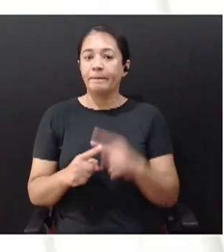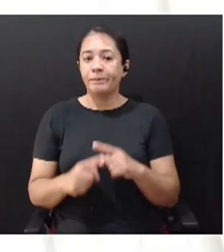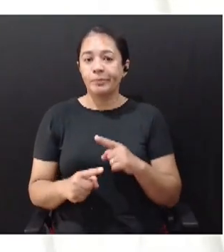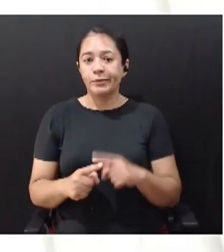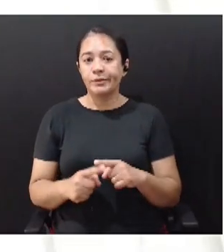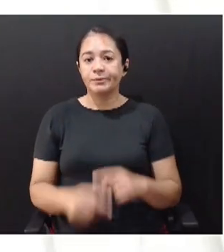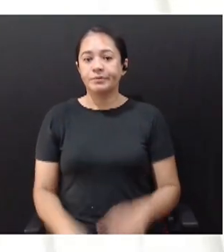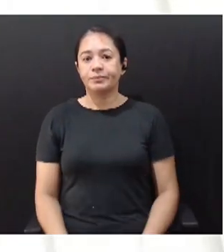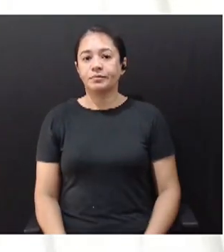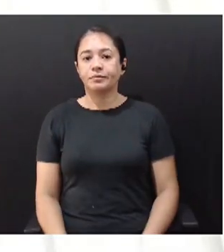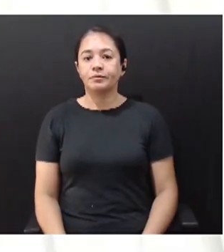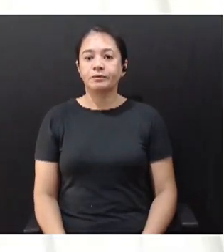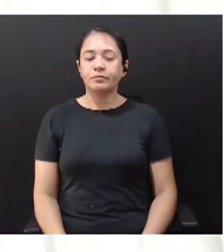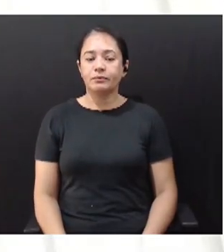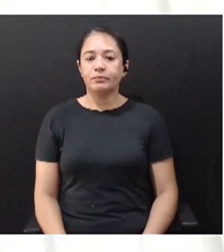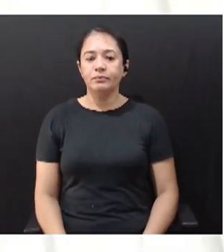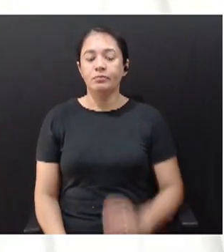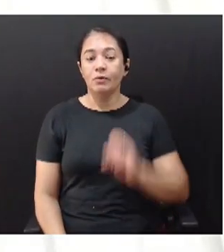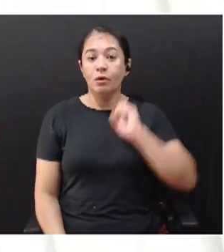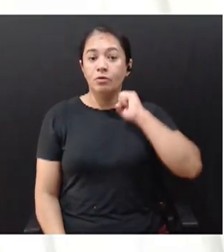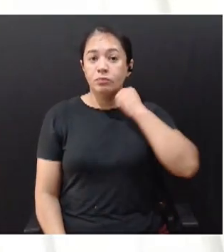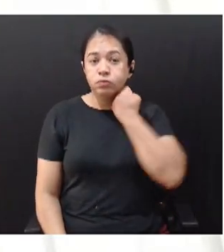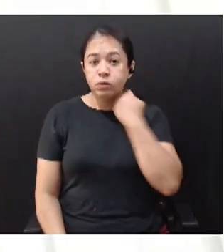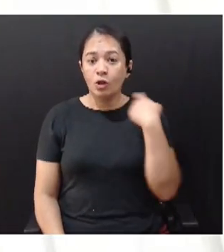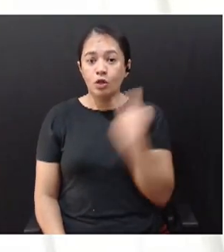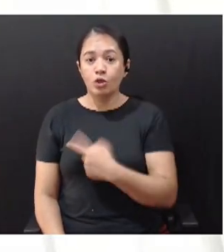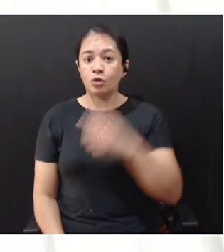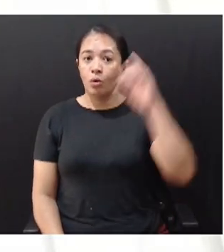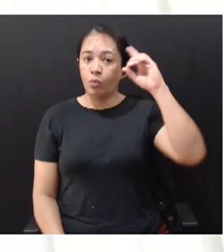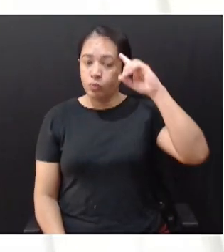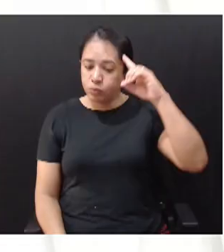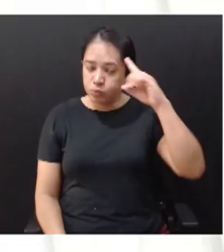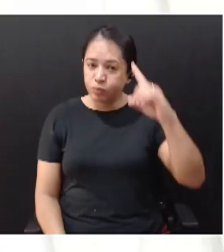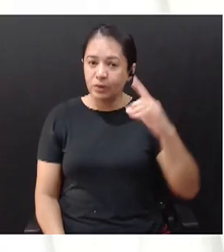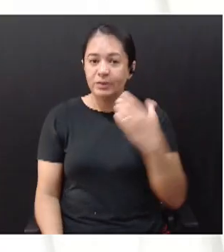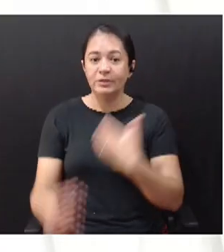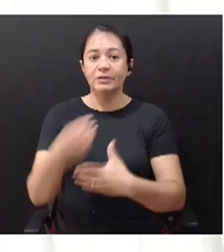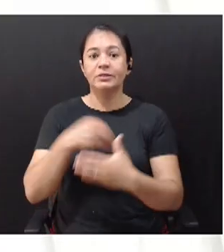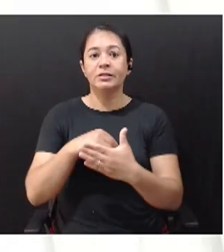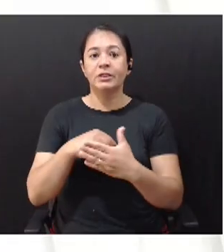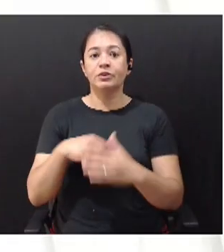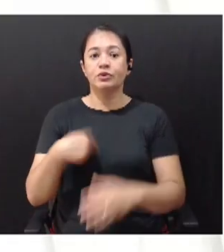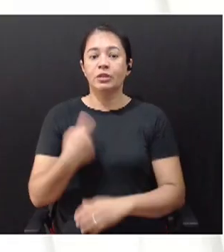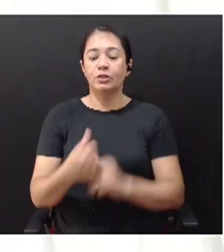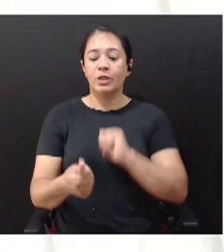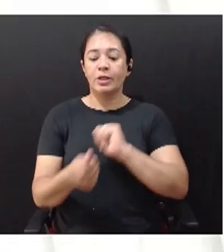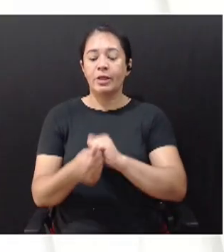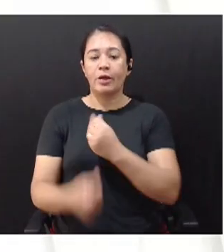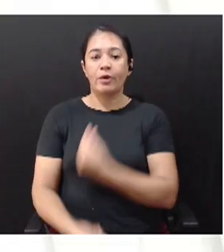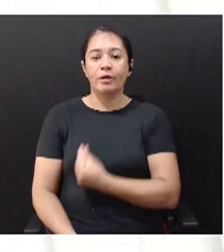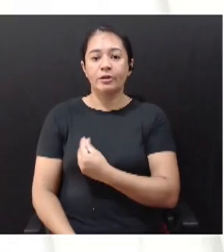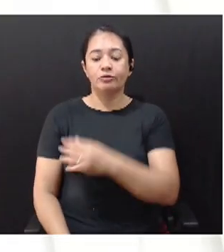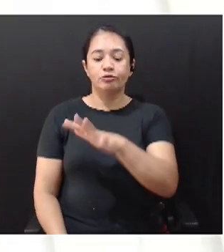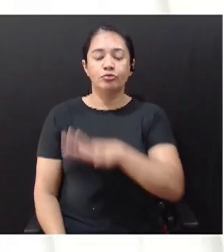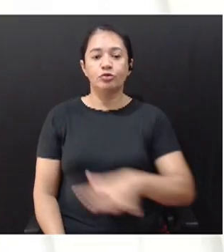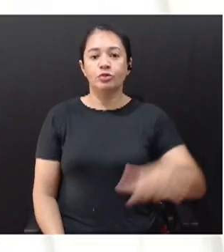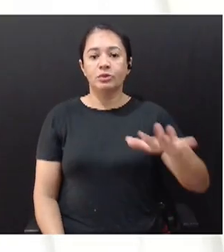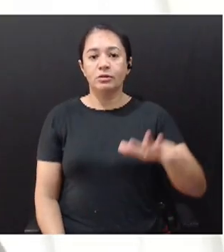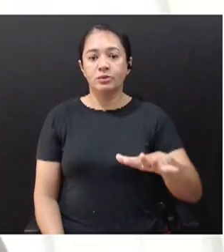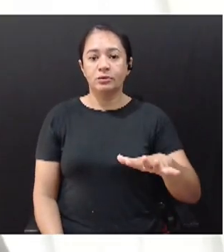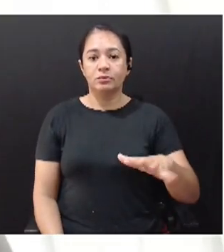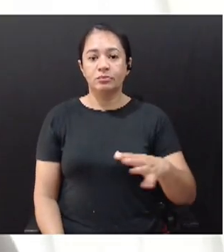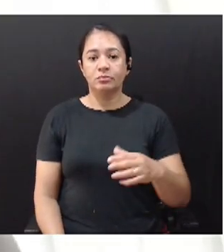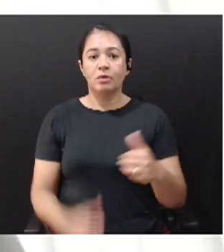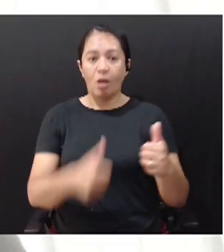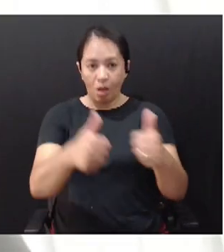de estresse no nosso dia a dia, dentro da nossa qualidade de vida de uma forma geral, ele é benéfico, né?